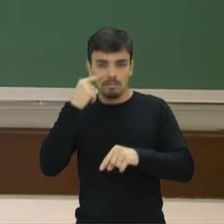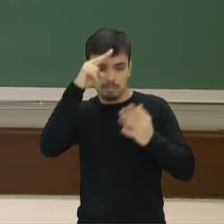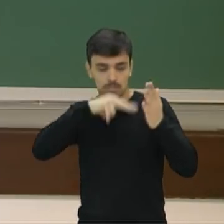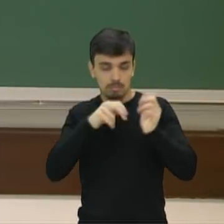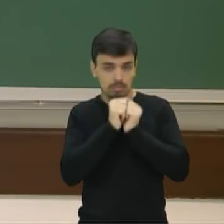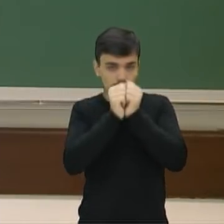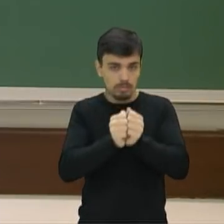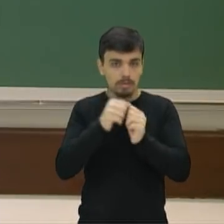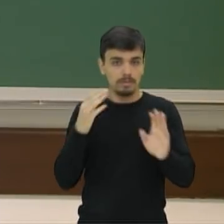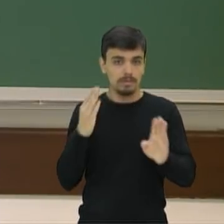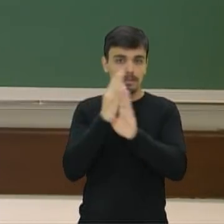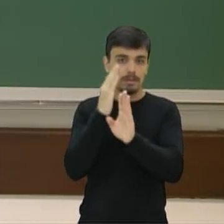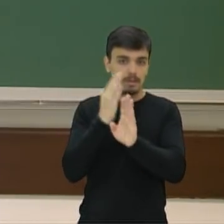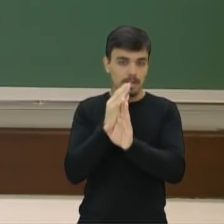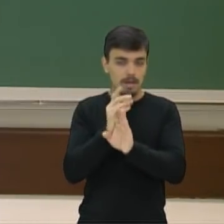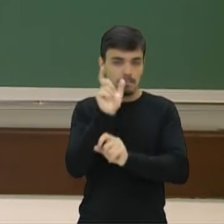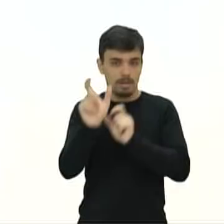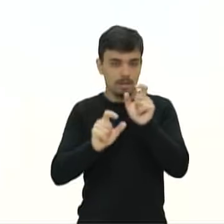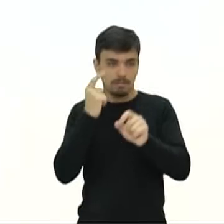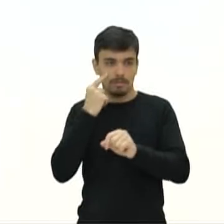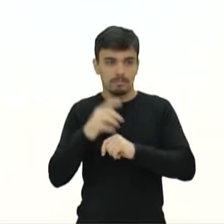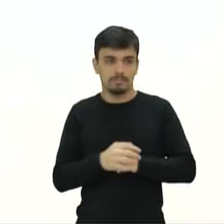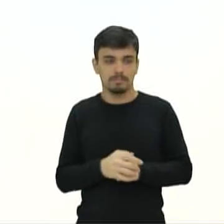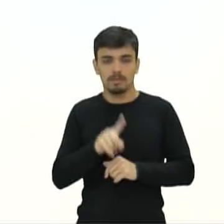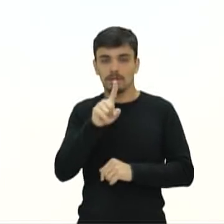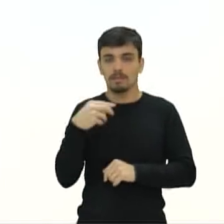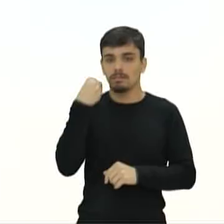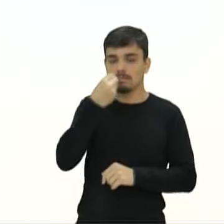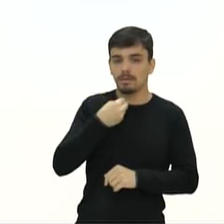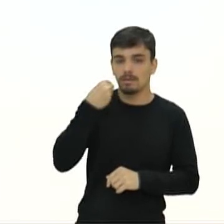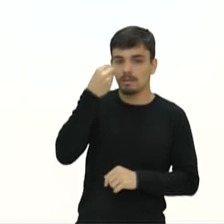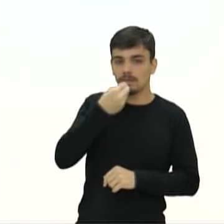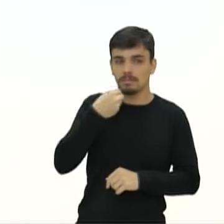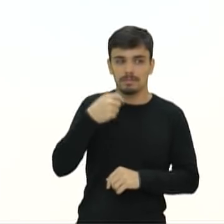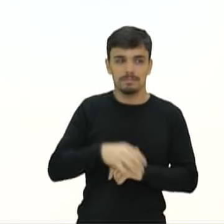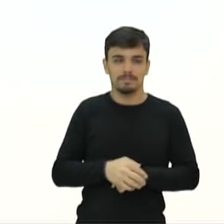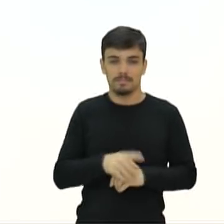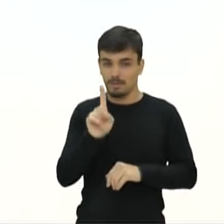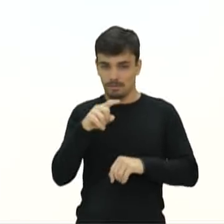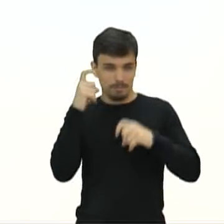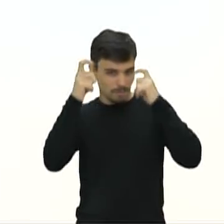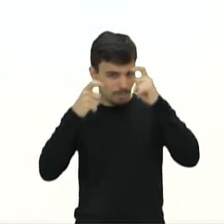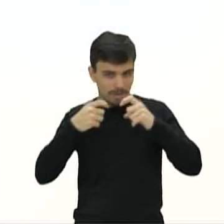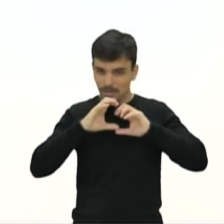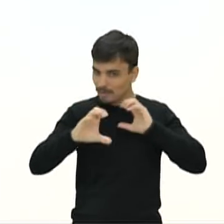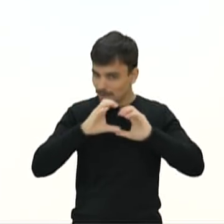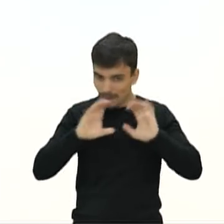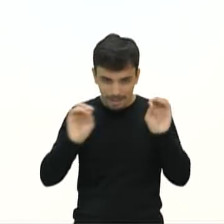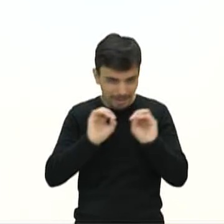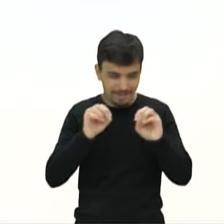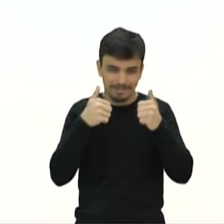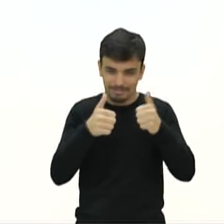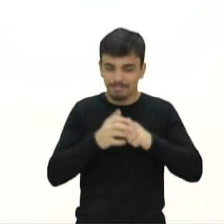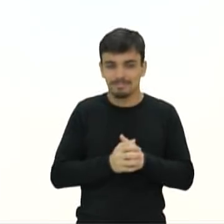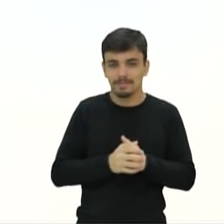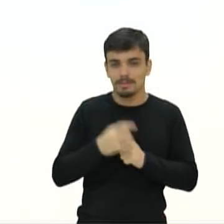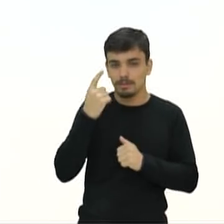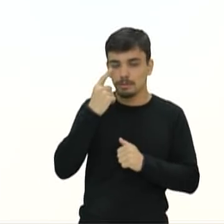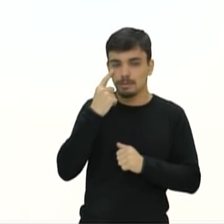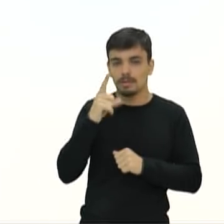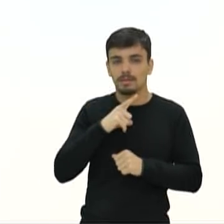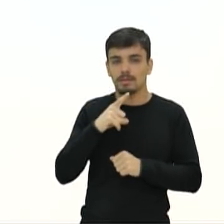as palavrinhas estrangeiras. Venha provar meu brunch, não se preocupe, eu não vou cantar, fica tranquilo, se acalma. Saiba que eu